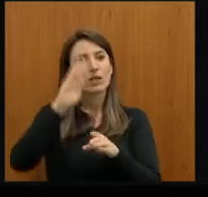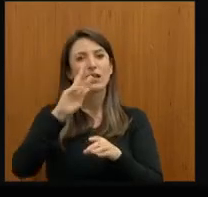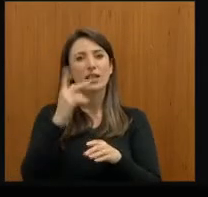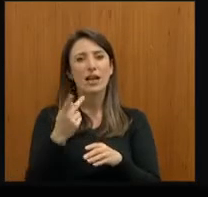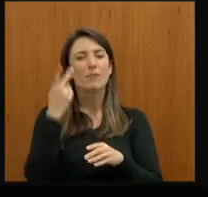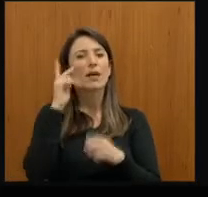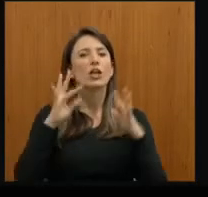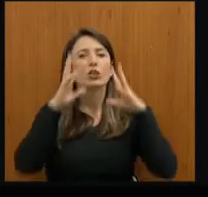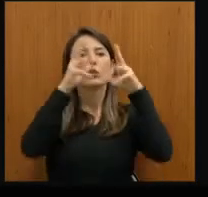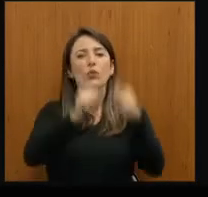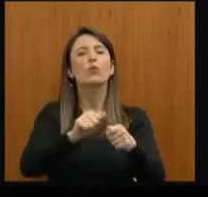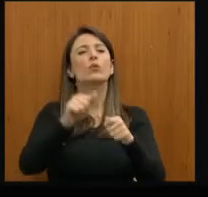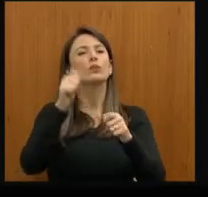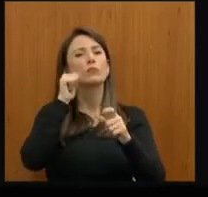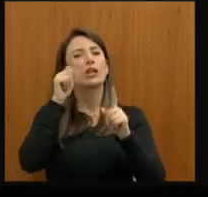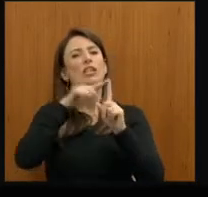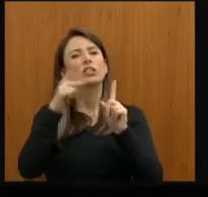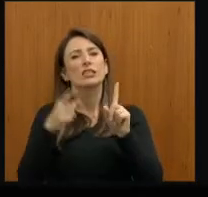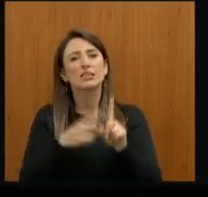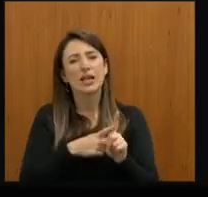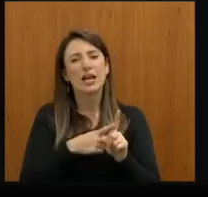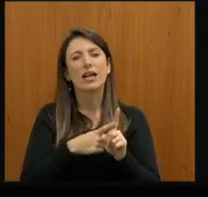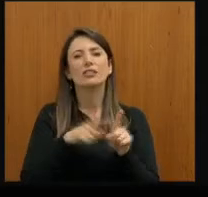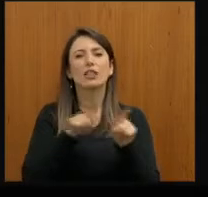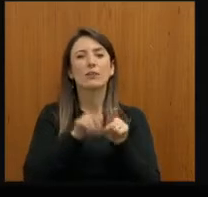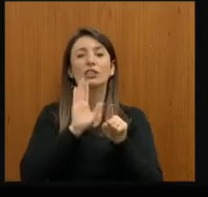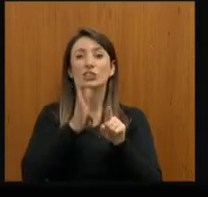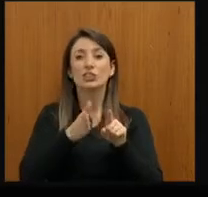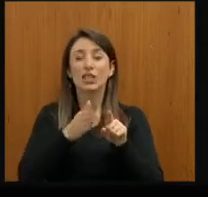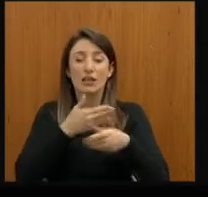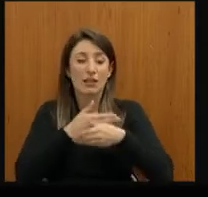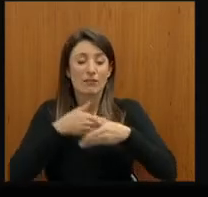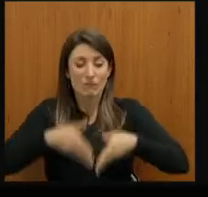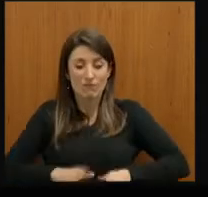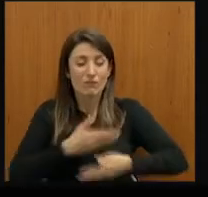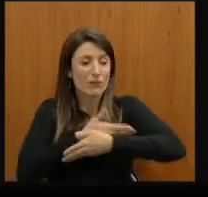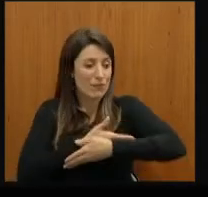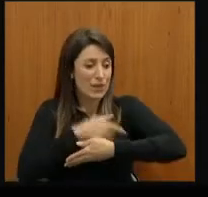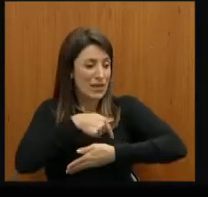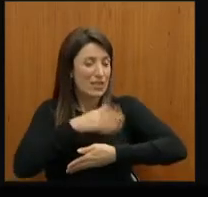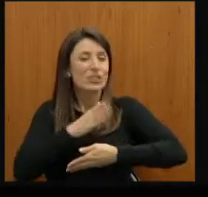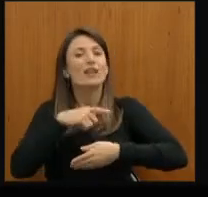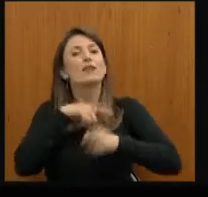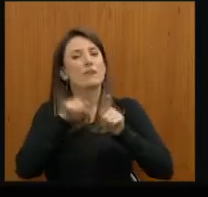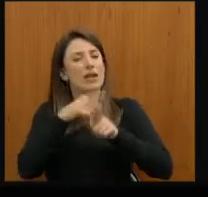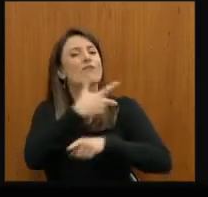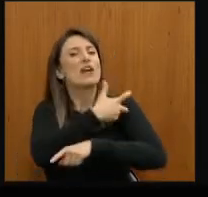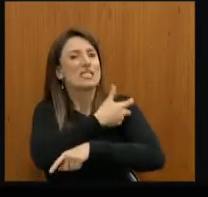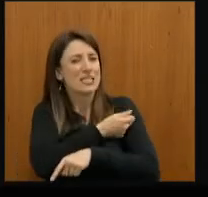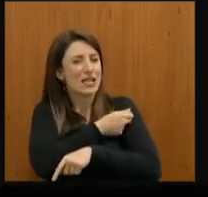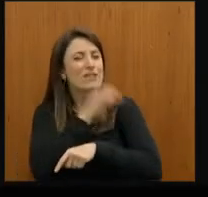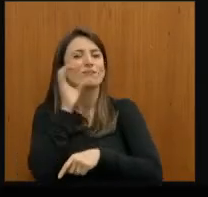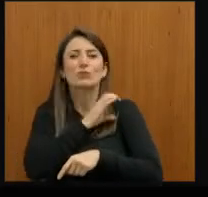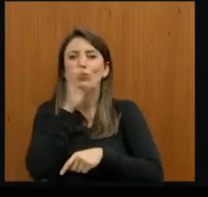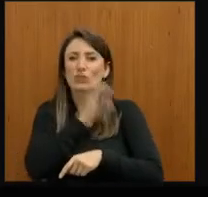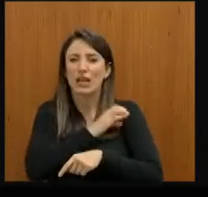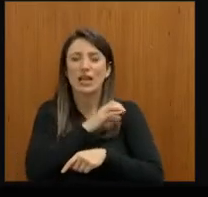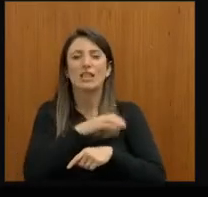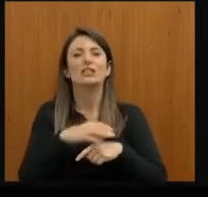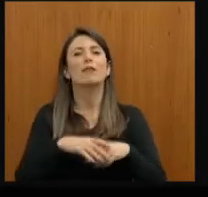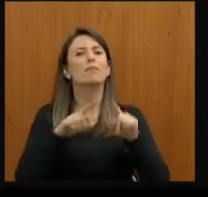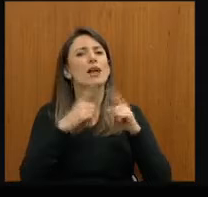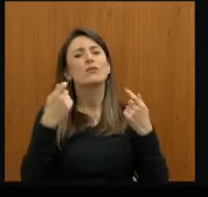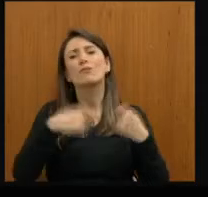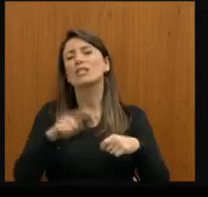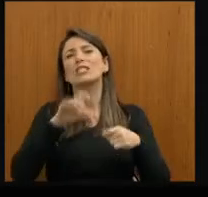de uma esse possuem vacinados independentemente de apresentar em um relatório médico específico elas apresentaram somente